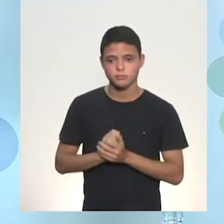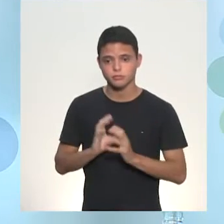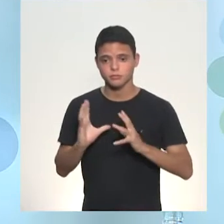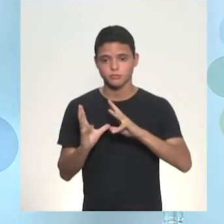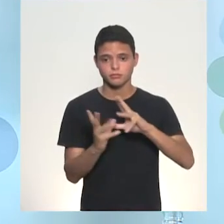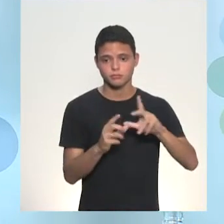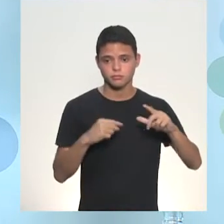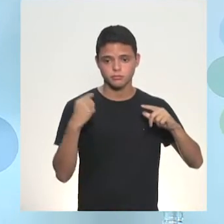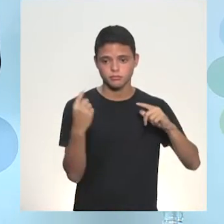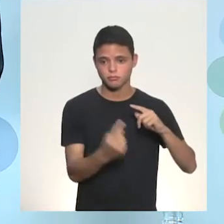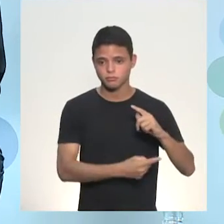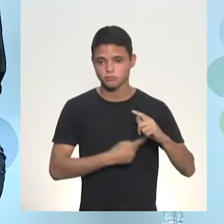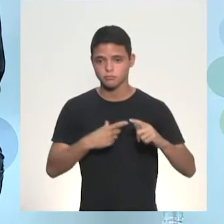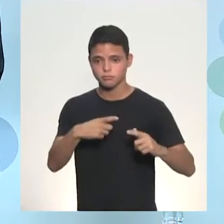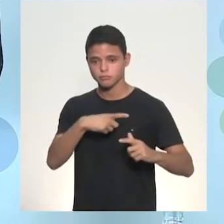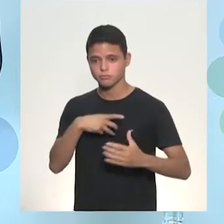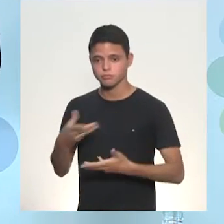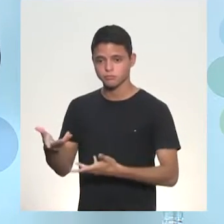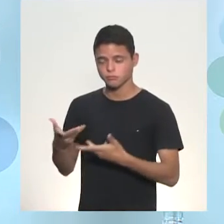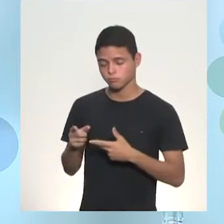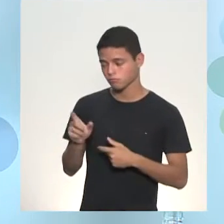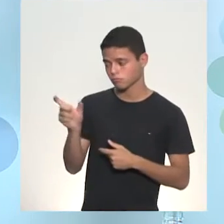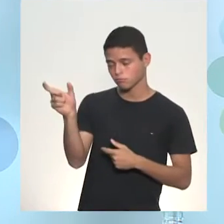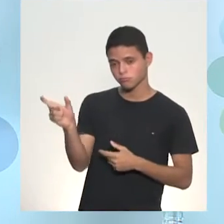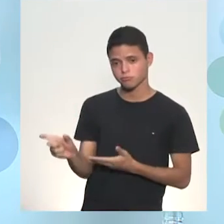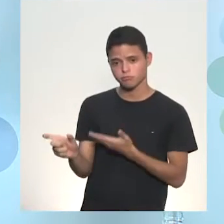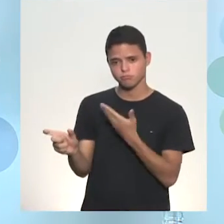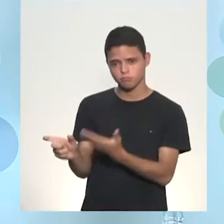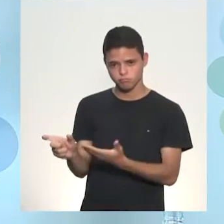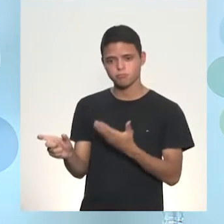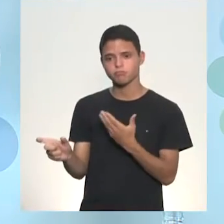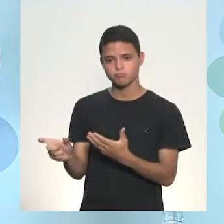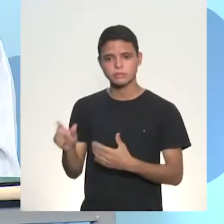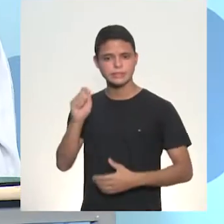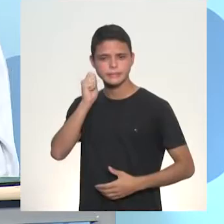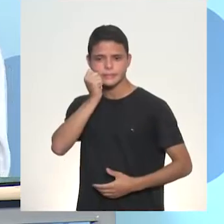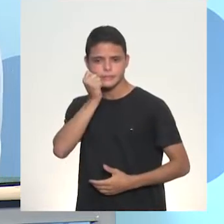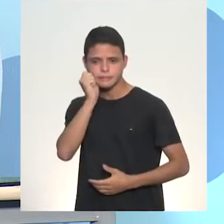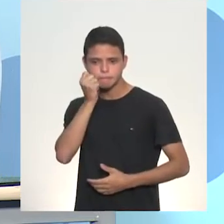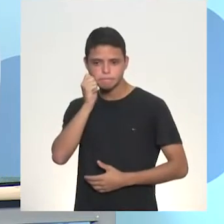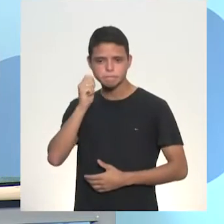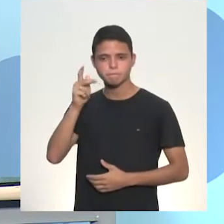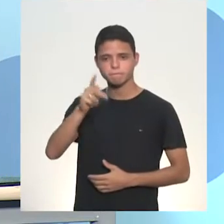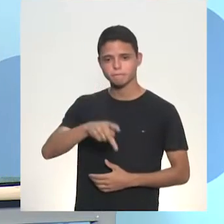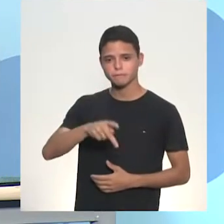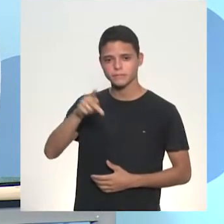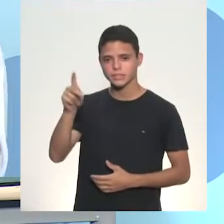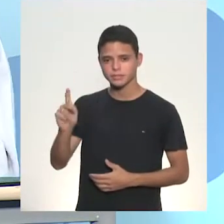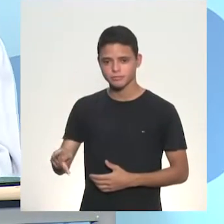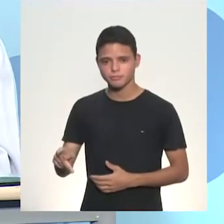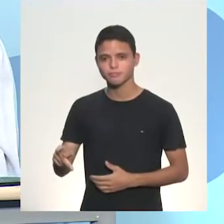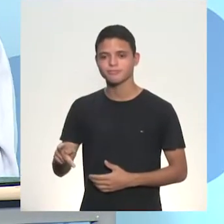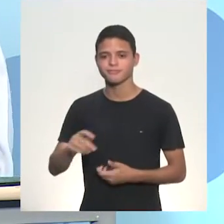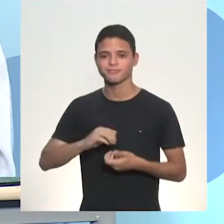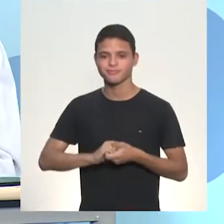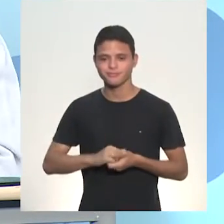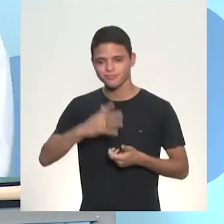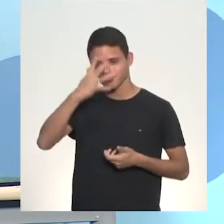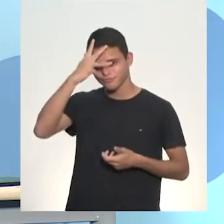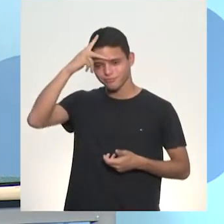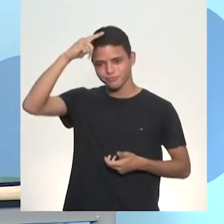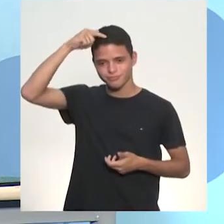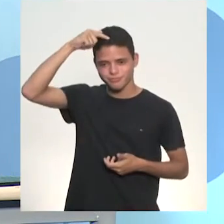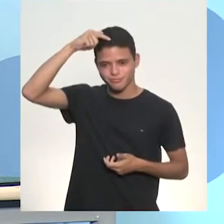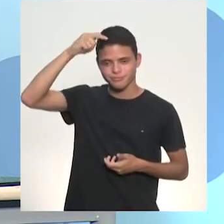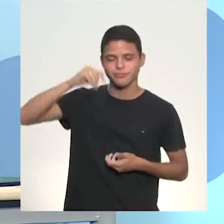engloba. Tivemos a participação super especial do cientista, professor Nada, sou mais Joel. uma multidão. Que é isso, é